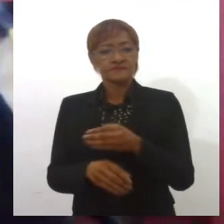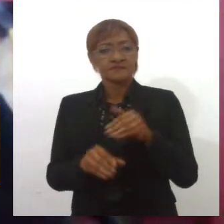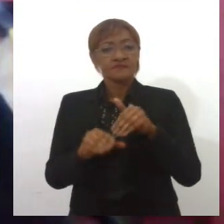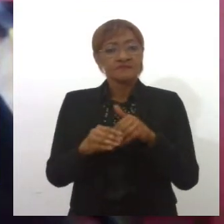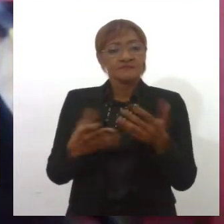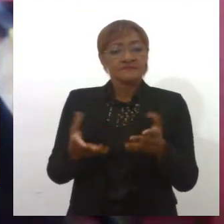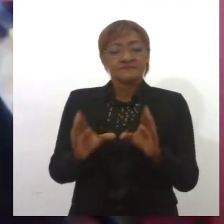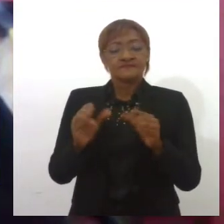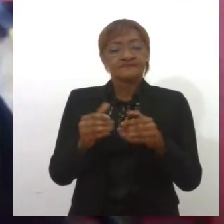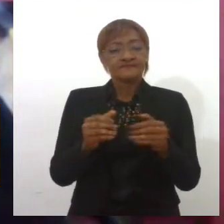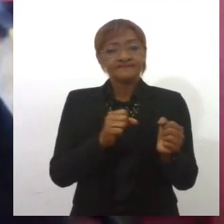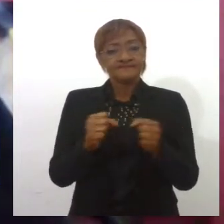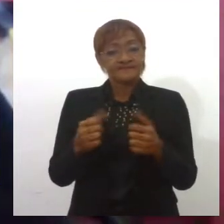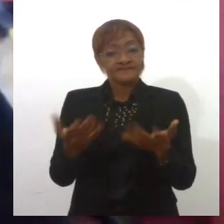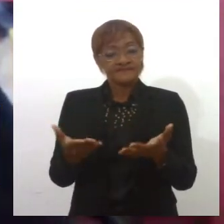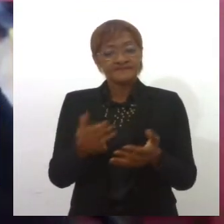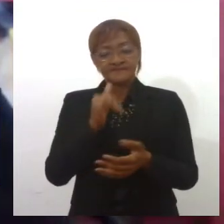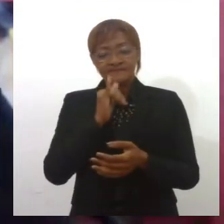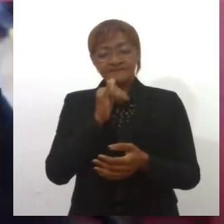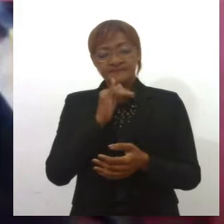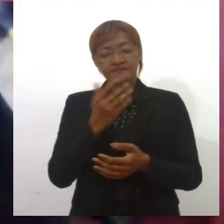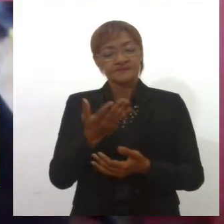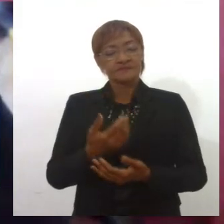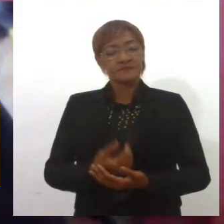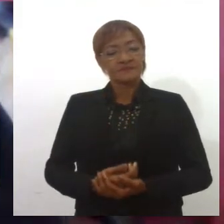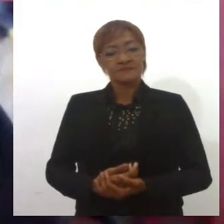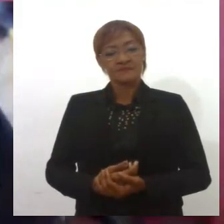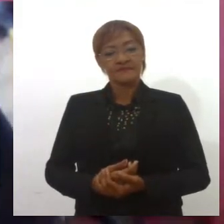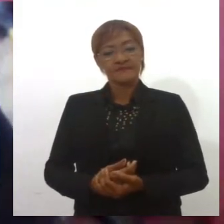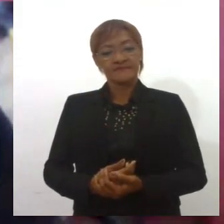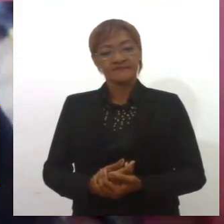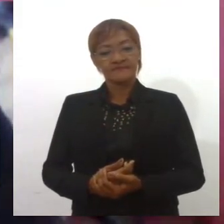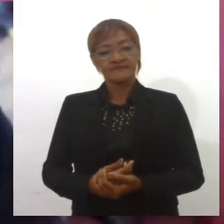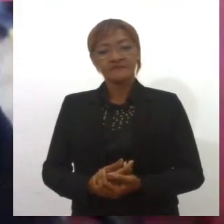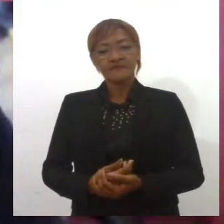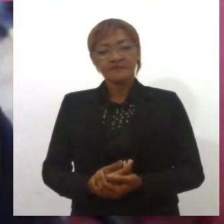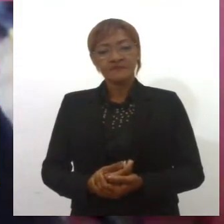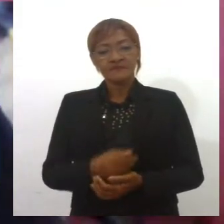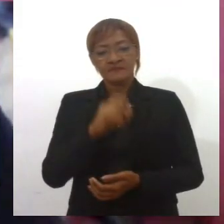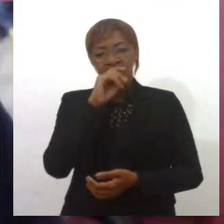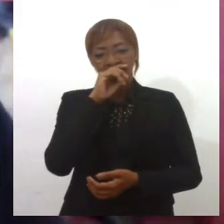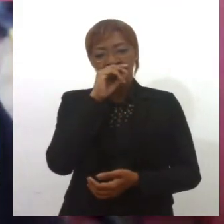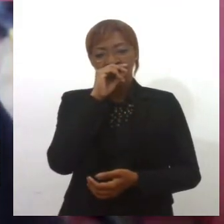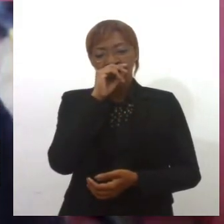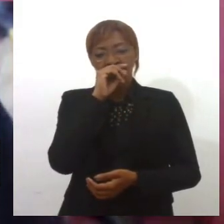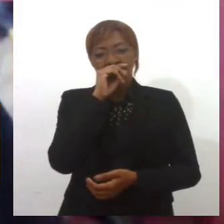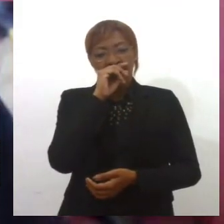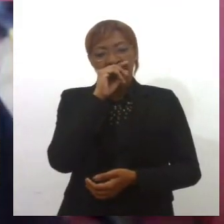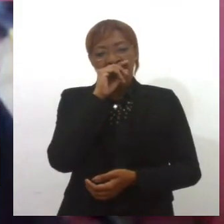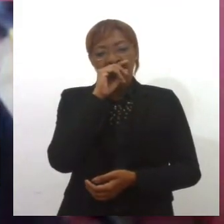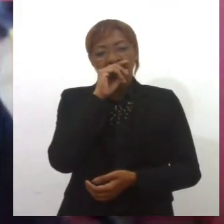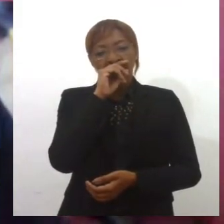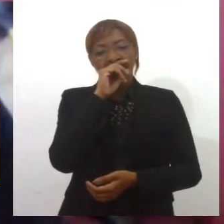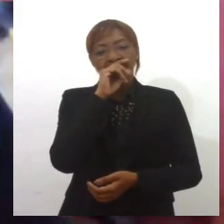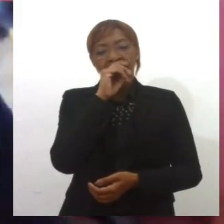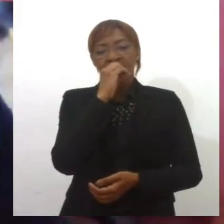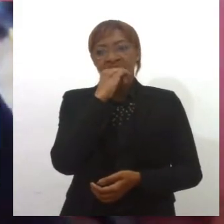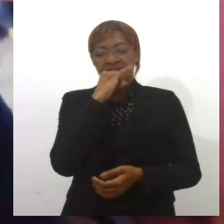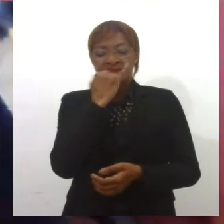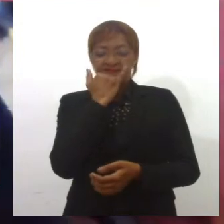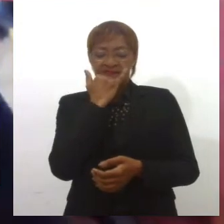como eleitora, por exemplo, né? Mas as condições socioculturais da época, que relegavam